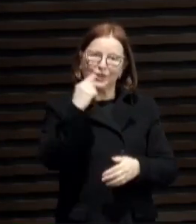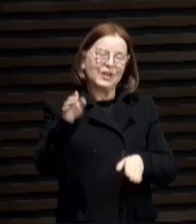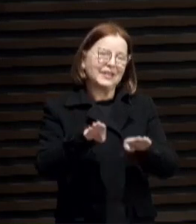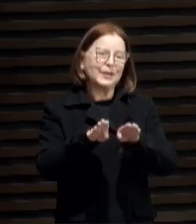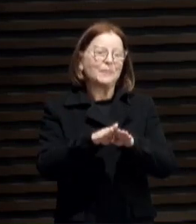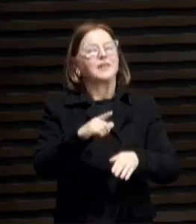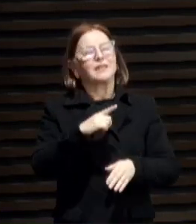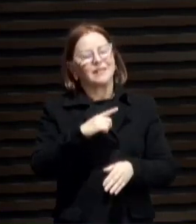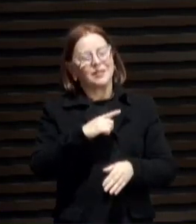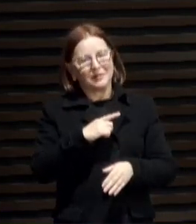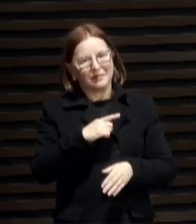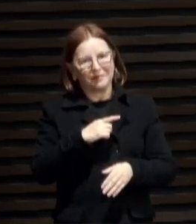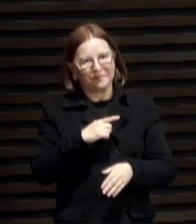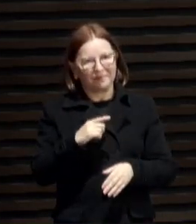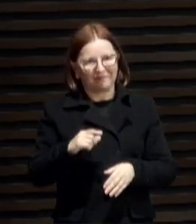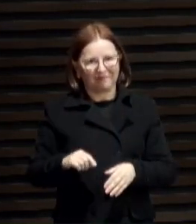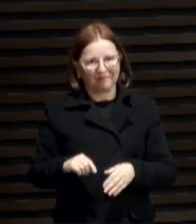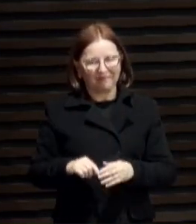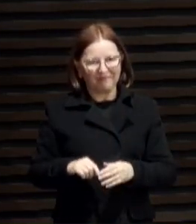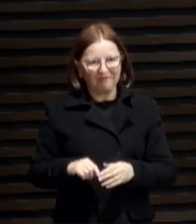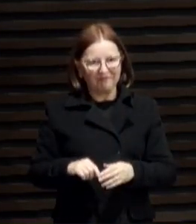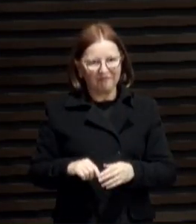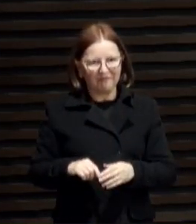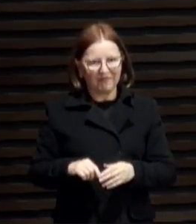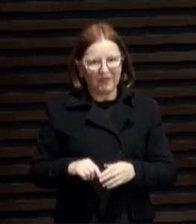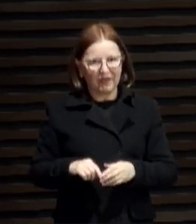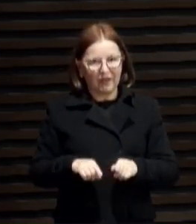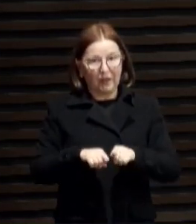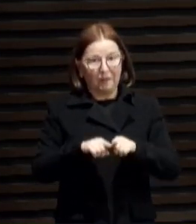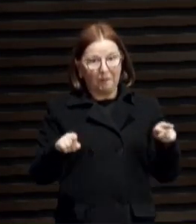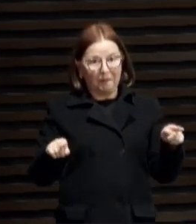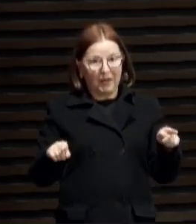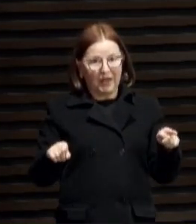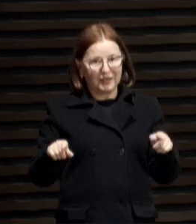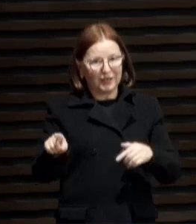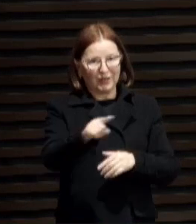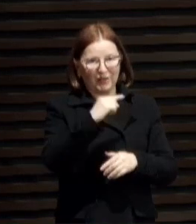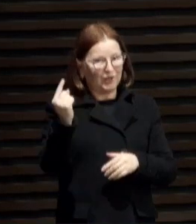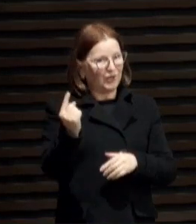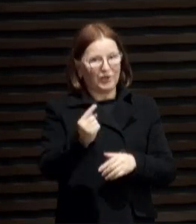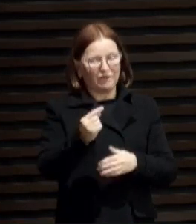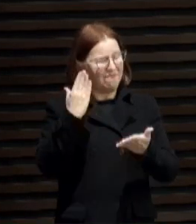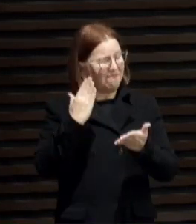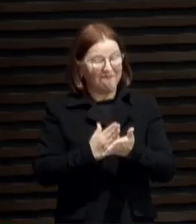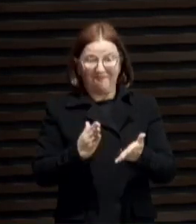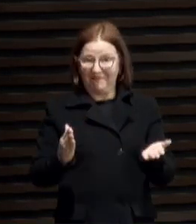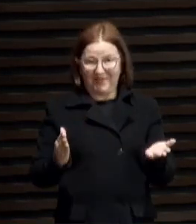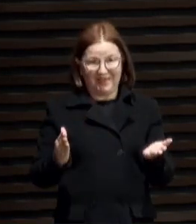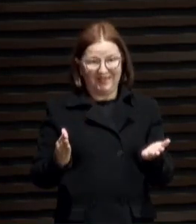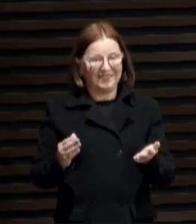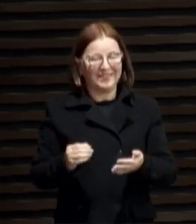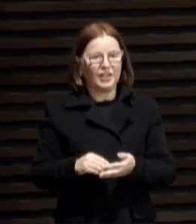problemas. Mas nem por isso nós desistimos de tomar